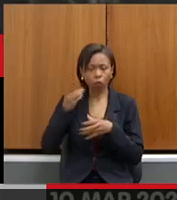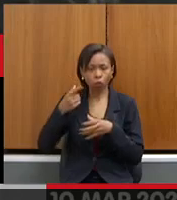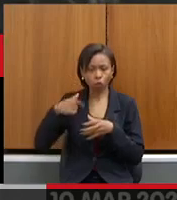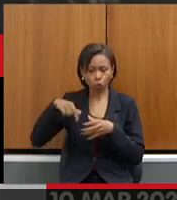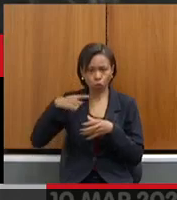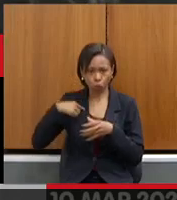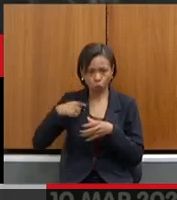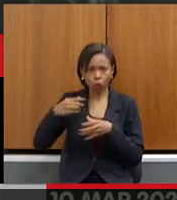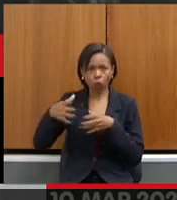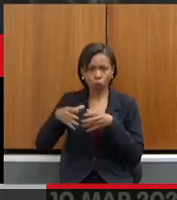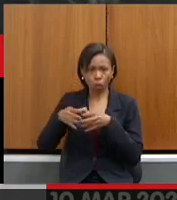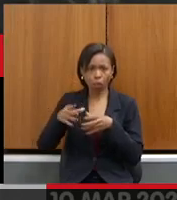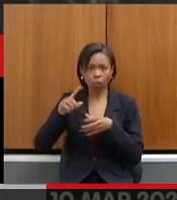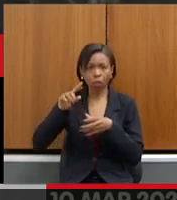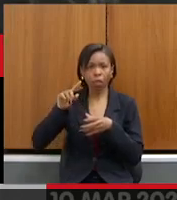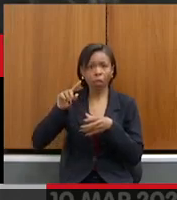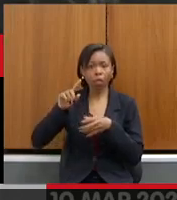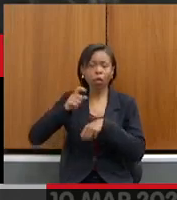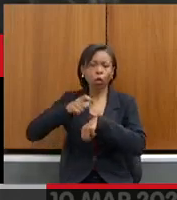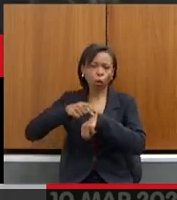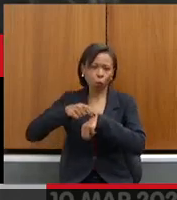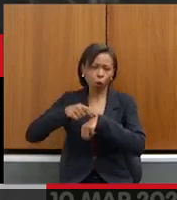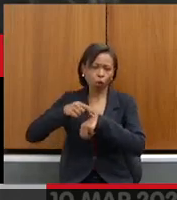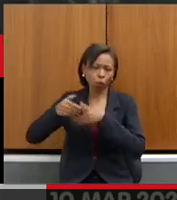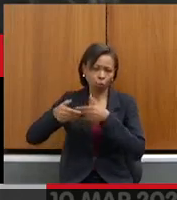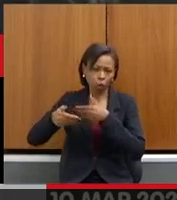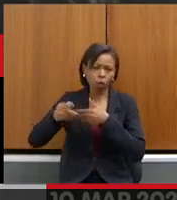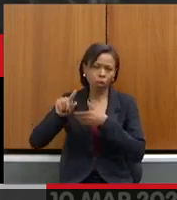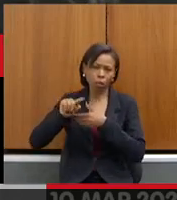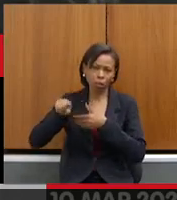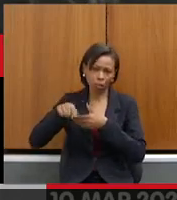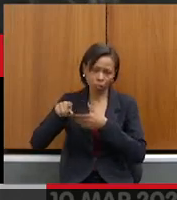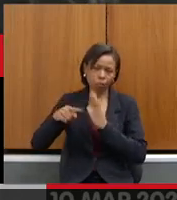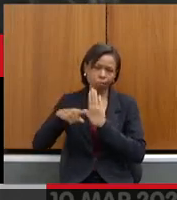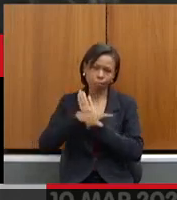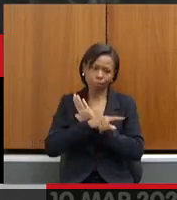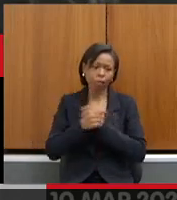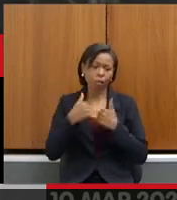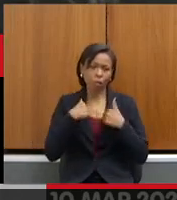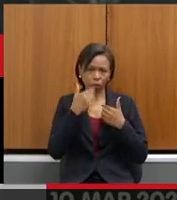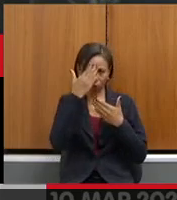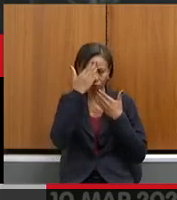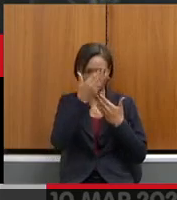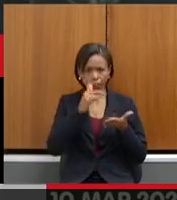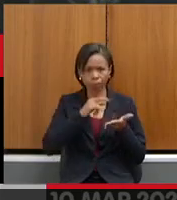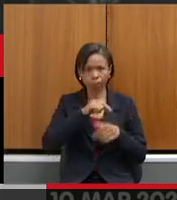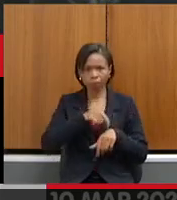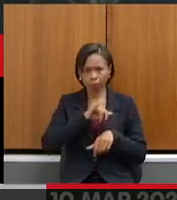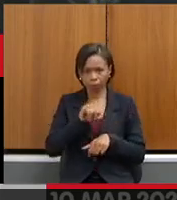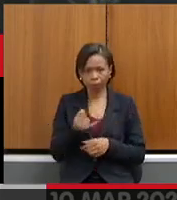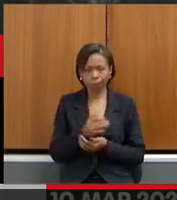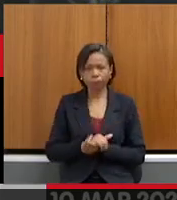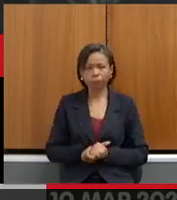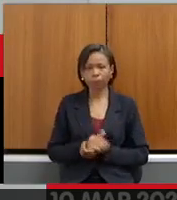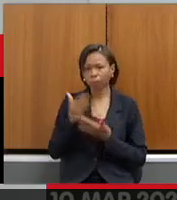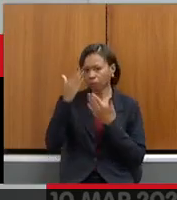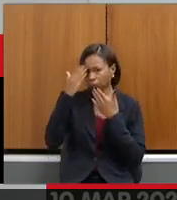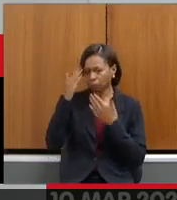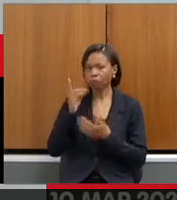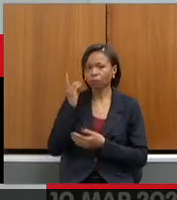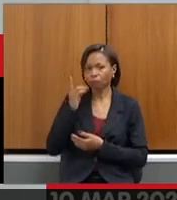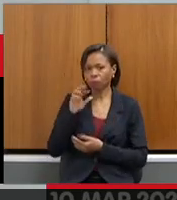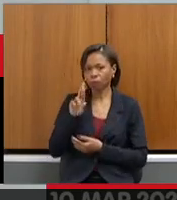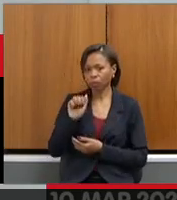farão as suas perguntas no momento oportuno que era agradecer a oportunidade Obrigado Deputado Raul